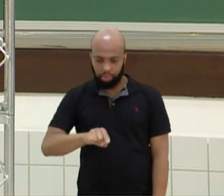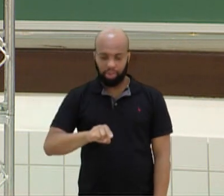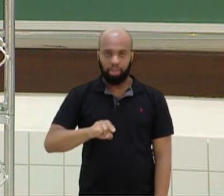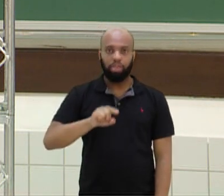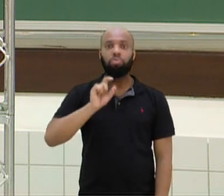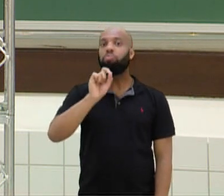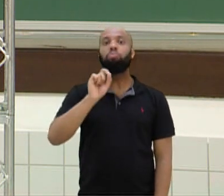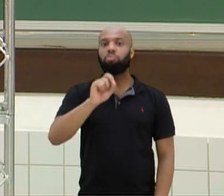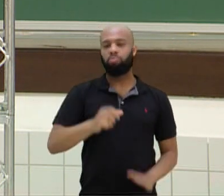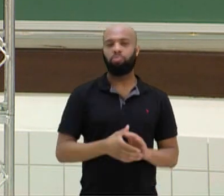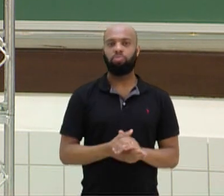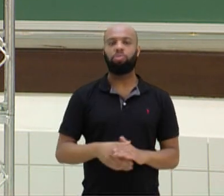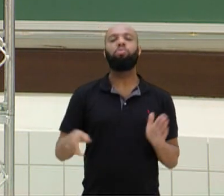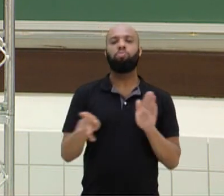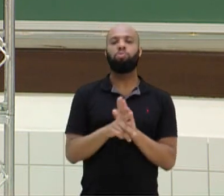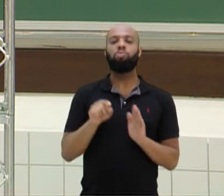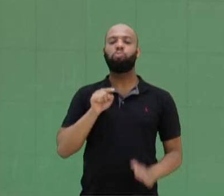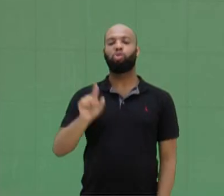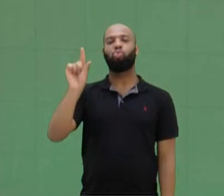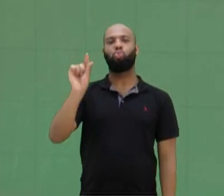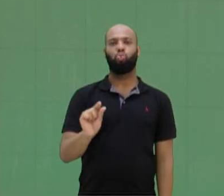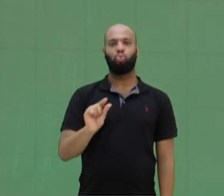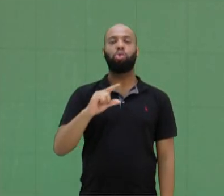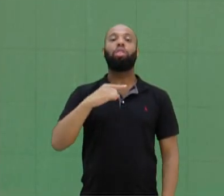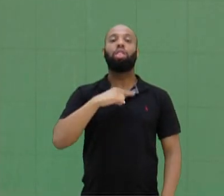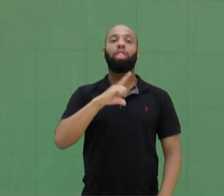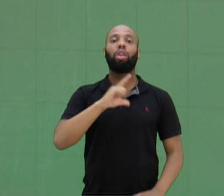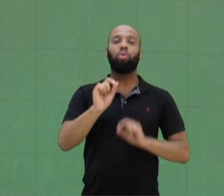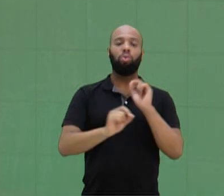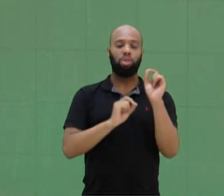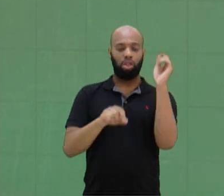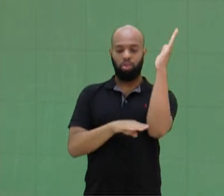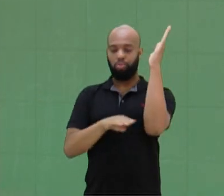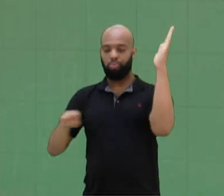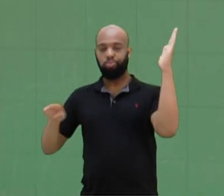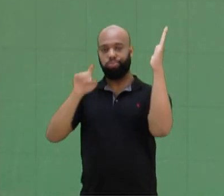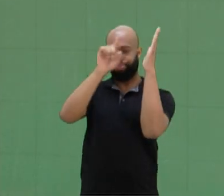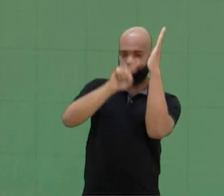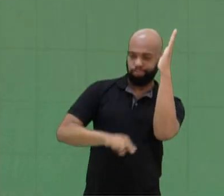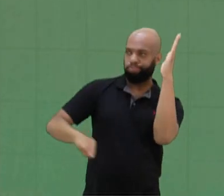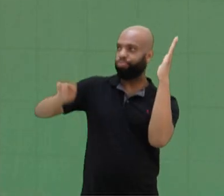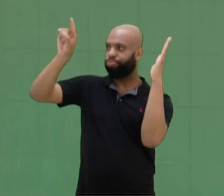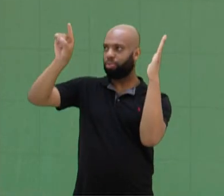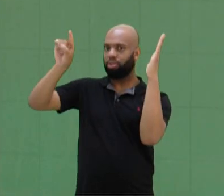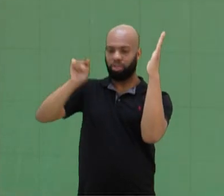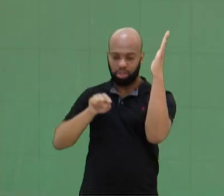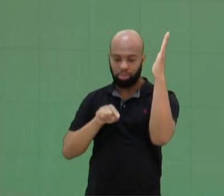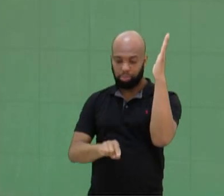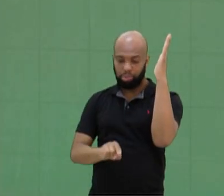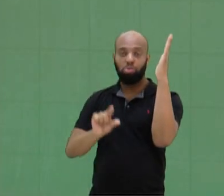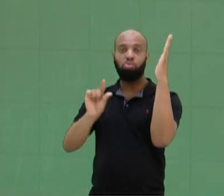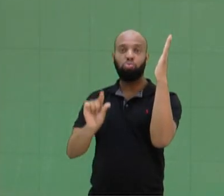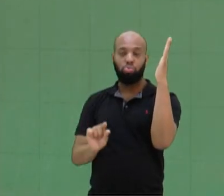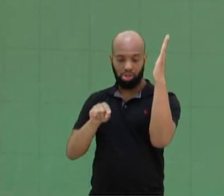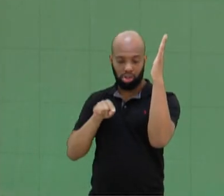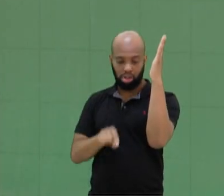x duas linhas, né, menos 2. As duas raízes. Item